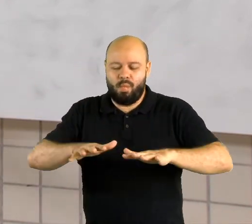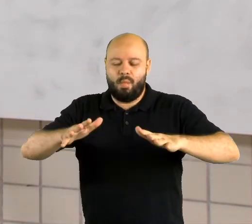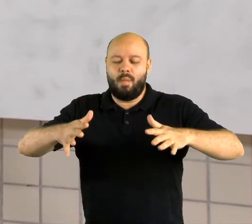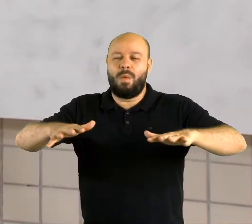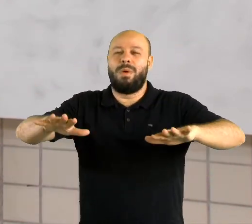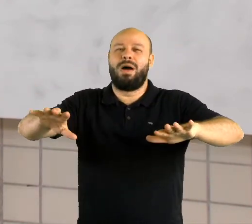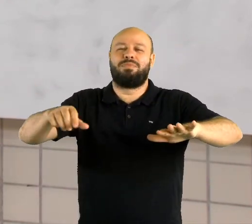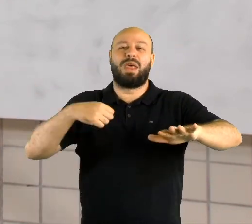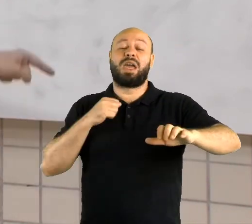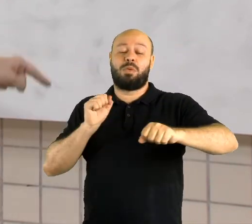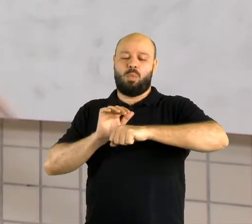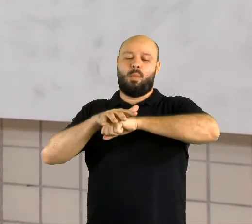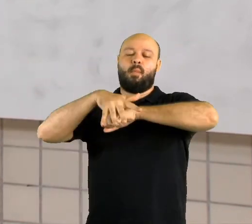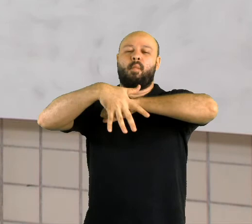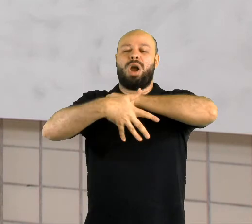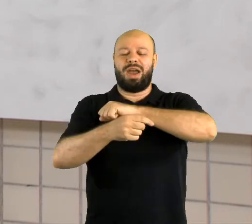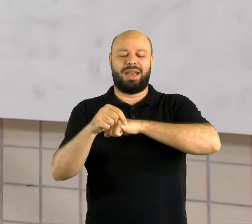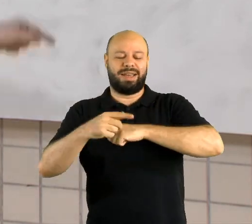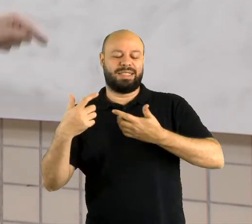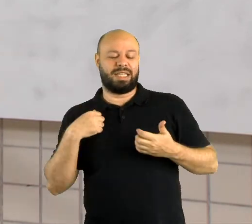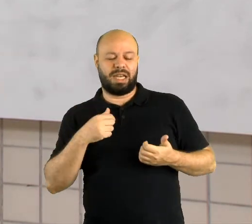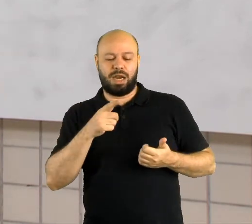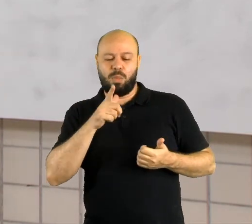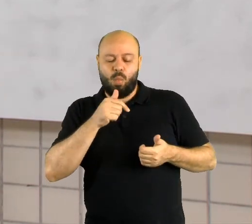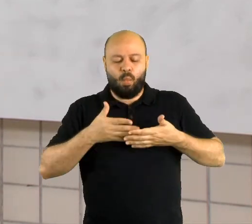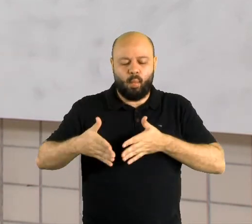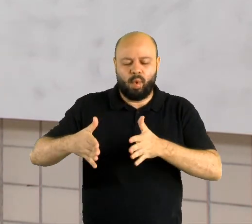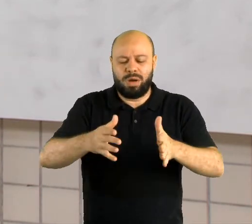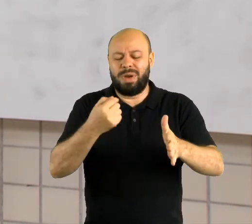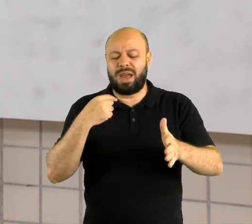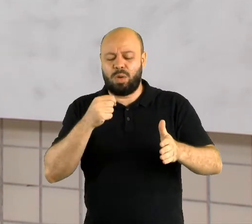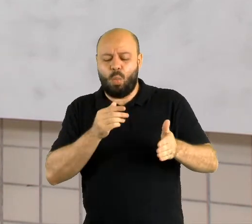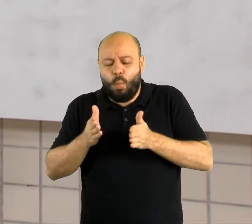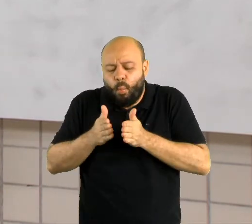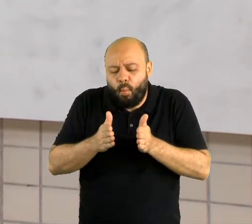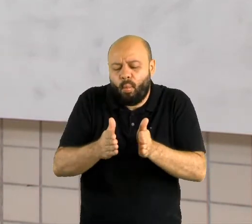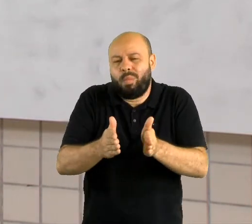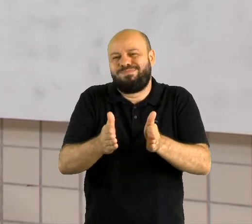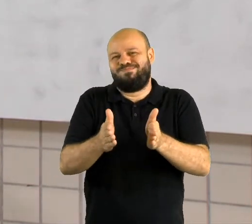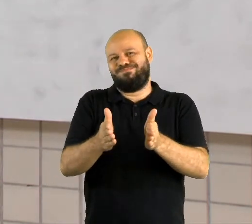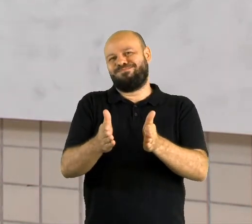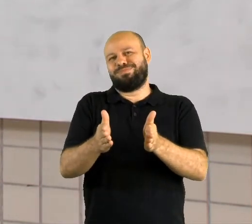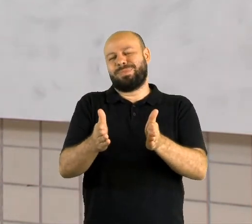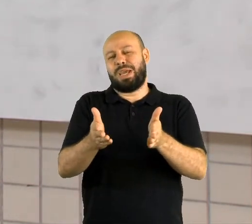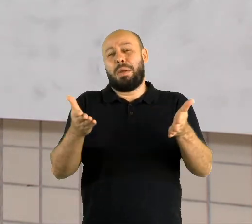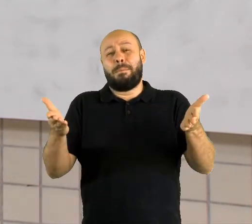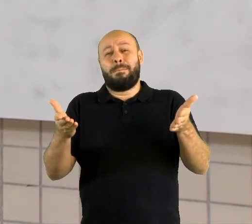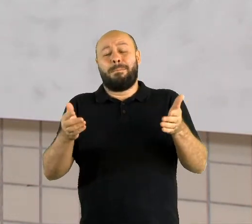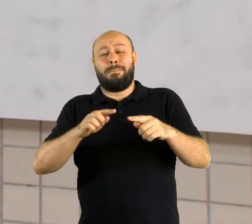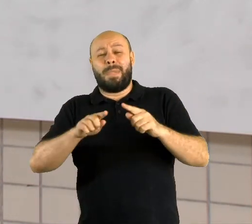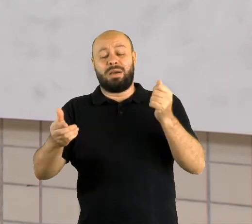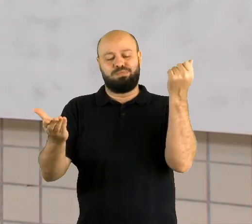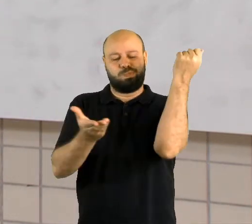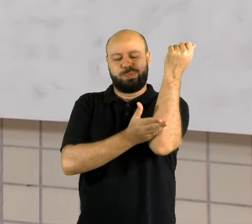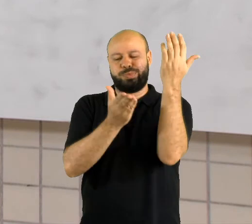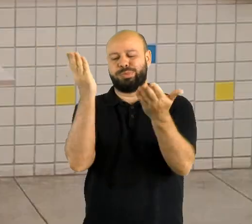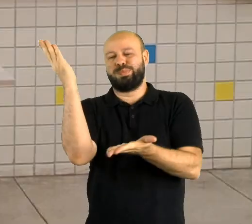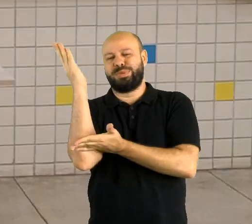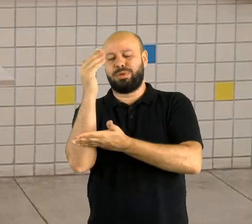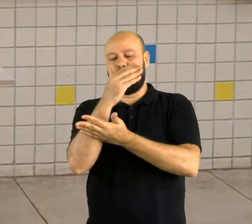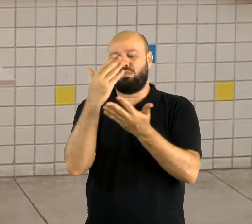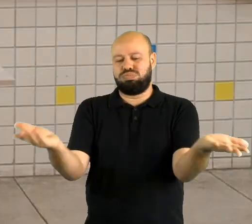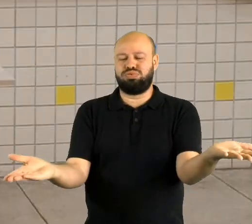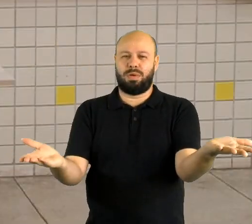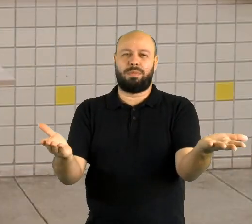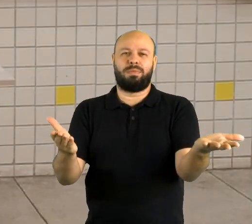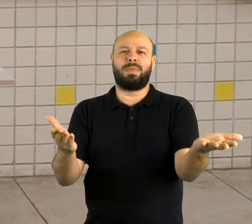tinha uma cachoeira, aqui tinha um rio, aqui tinha um córrego, mas o desmatamento,